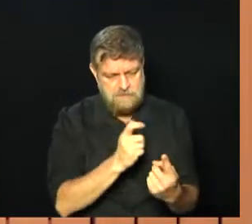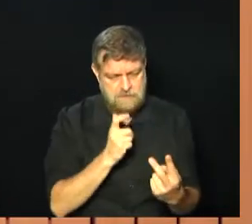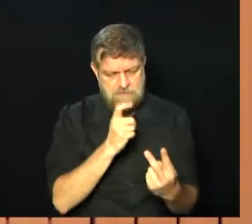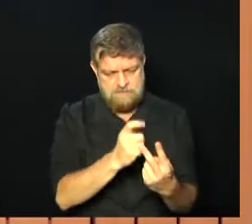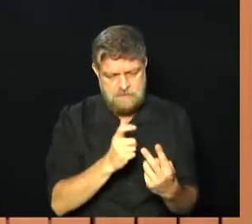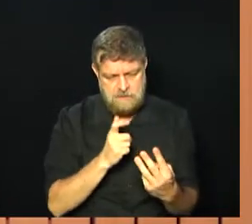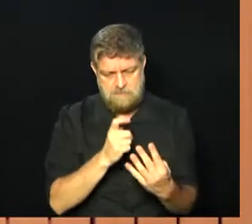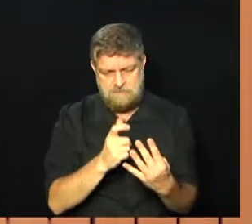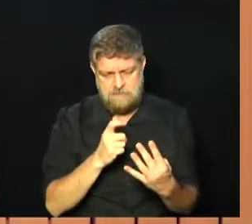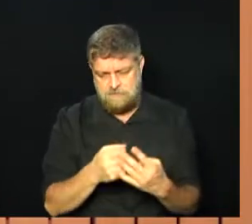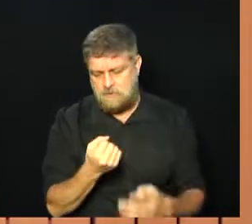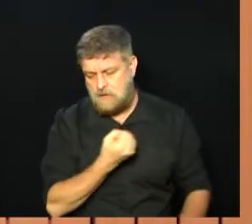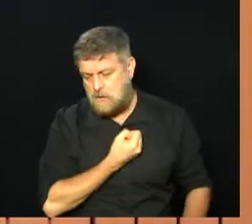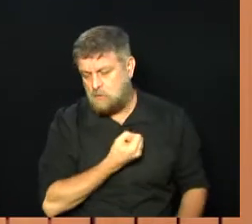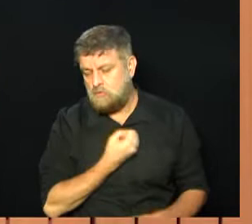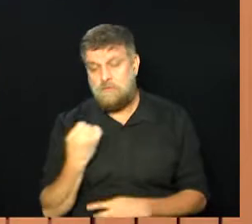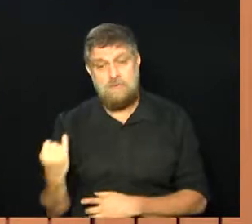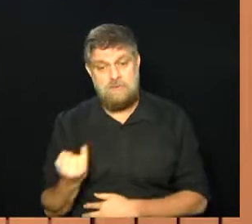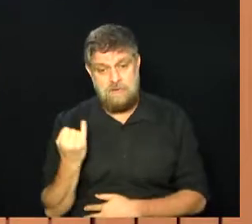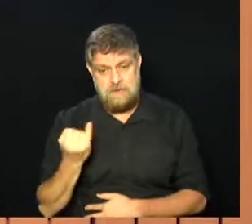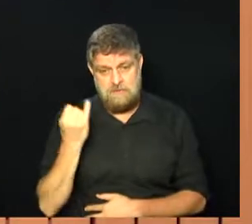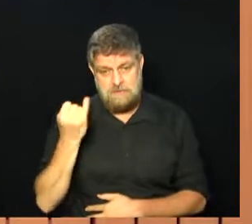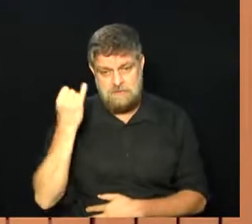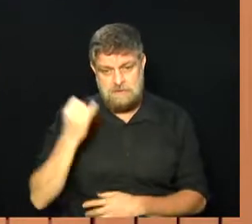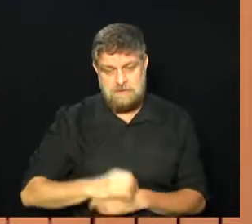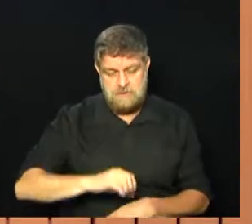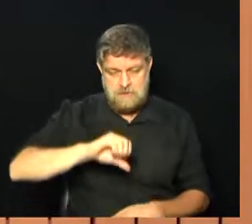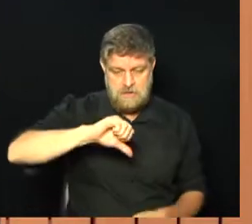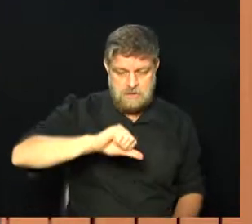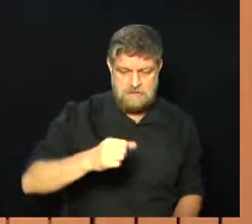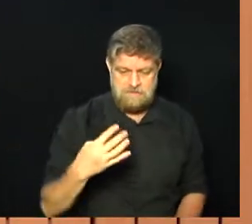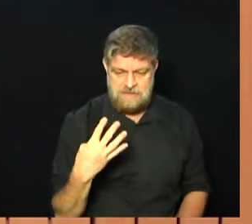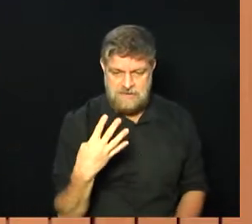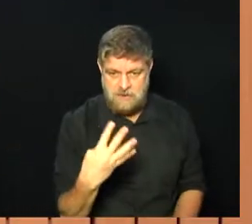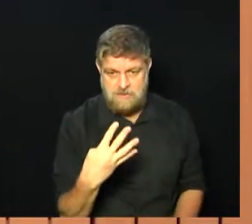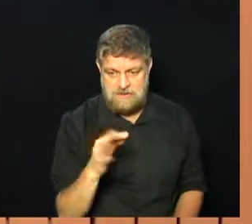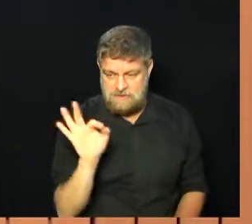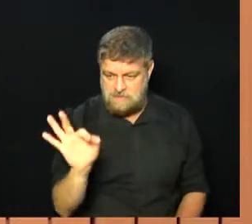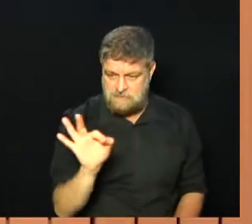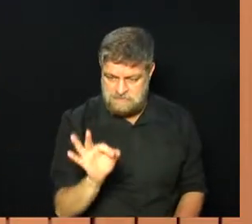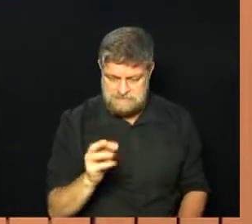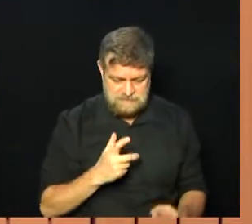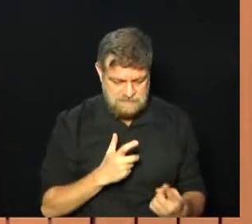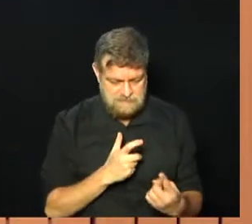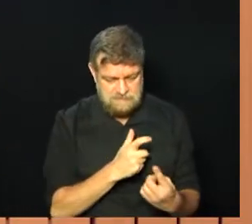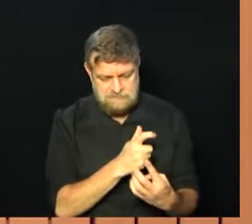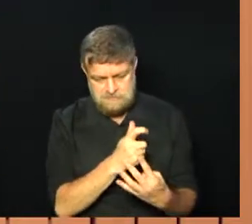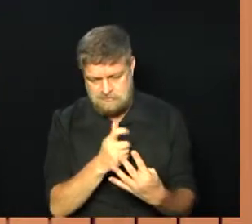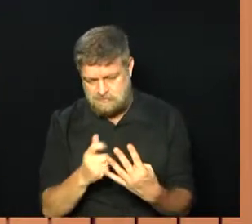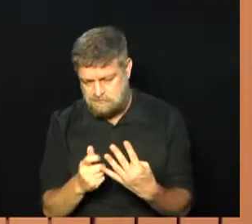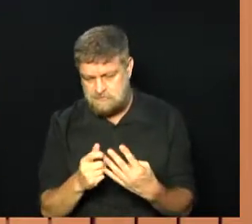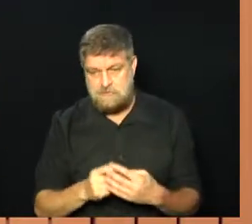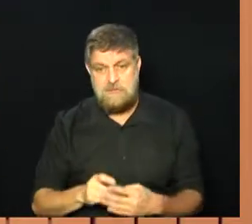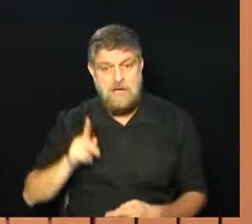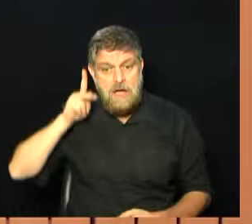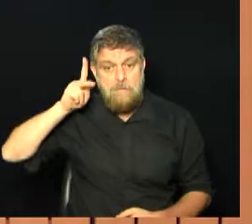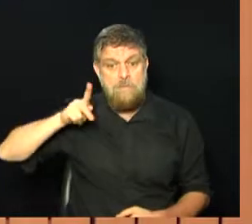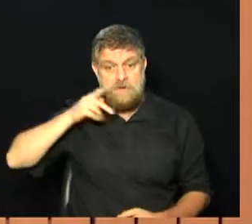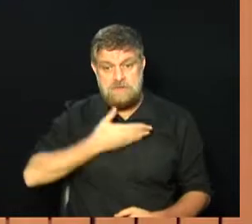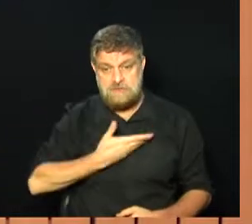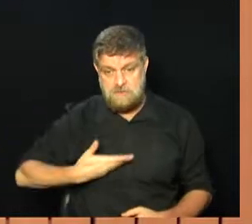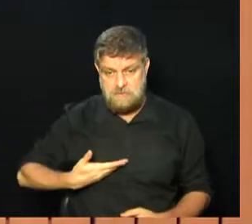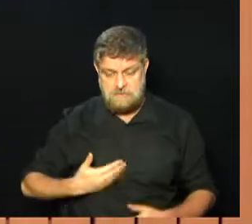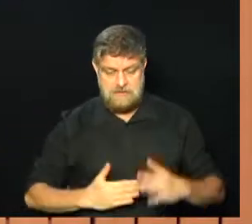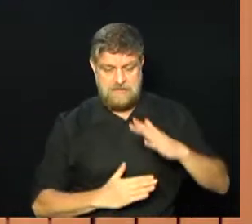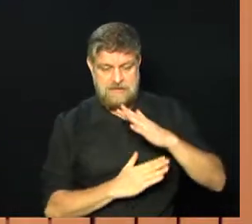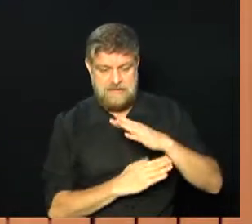número extremamente importante. 94, é número atualizado. Então, isso é política pública, né? E essa casa também não